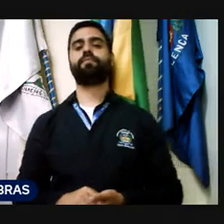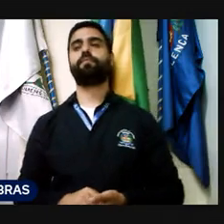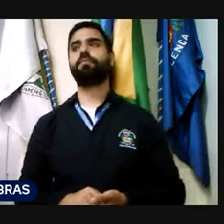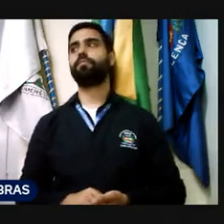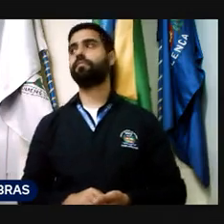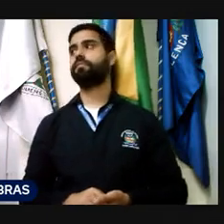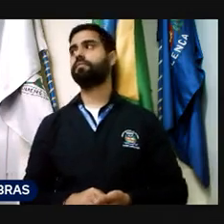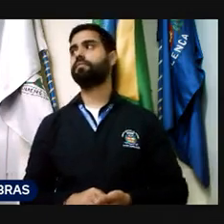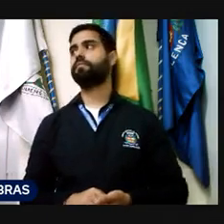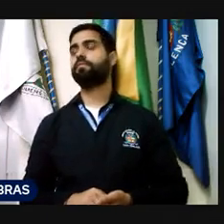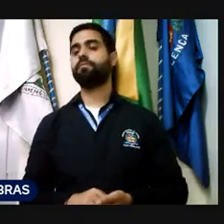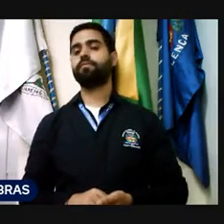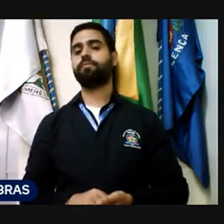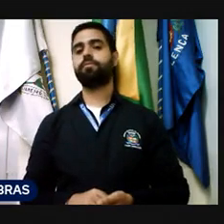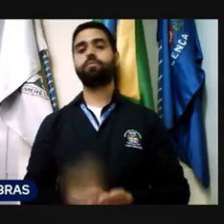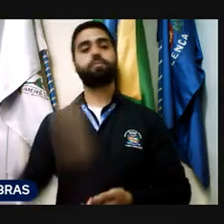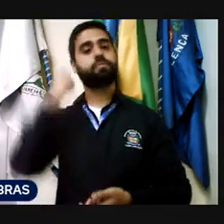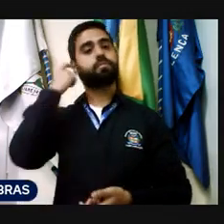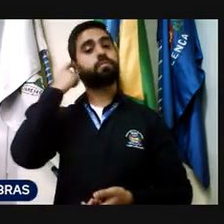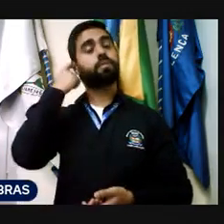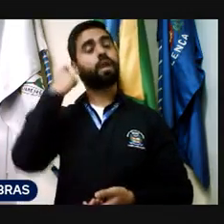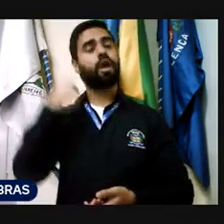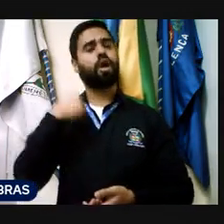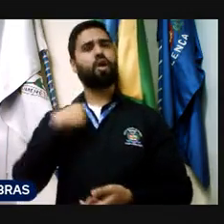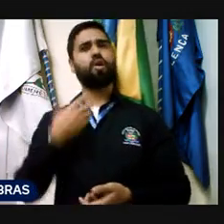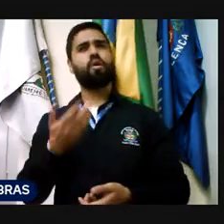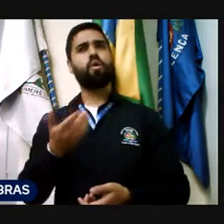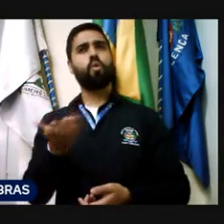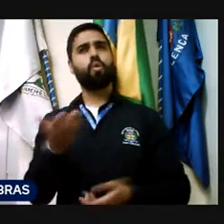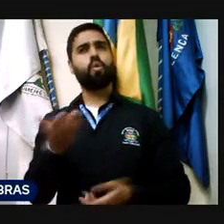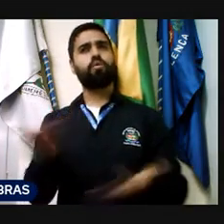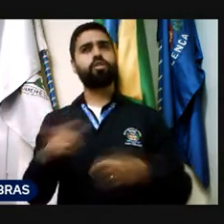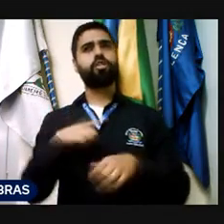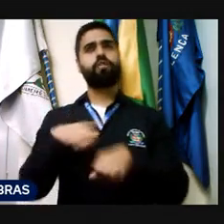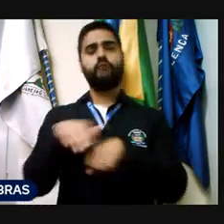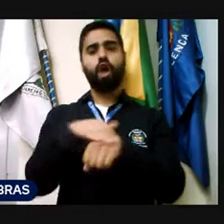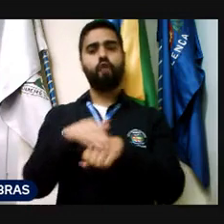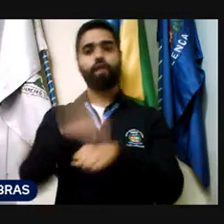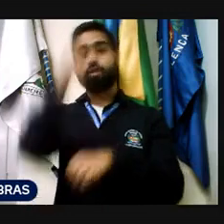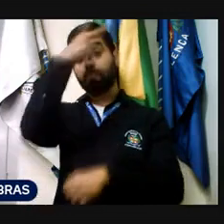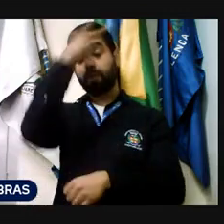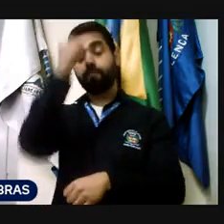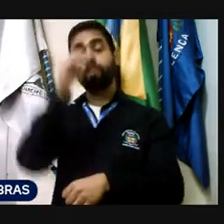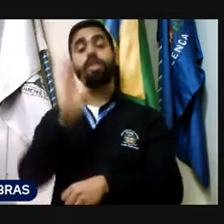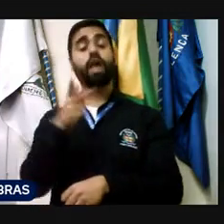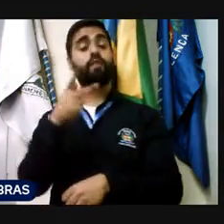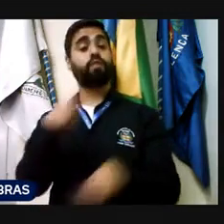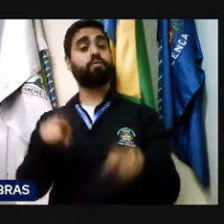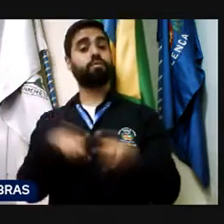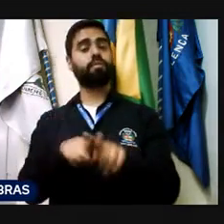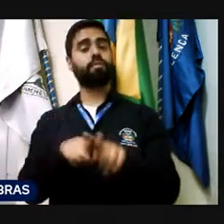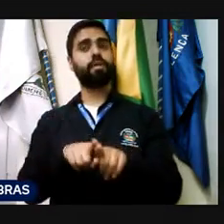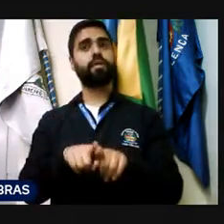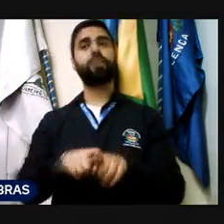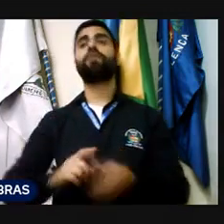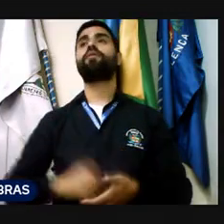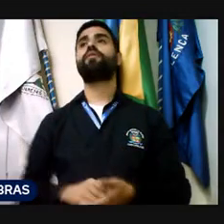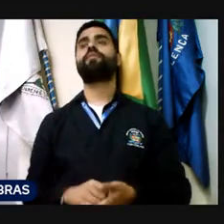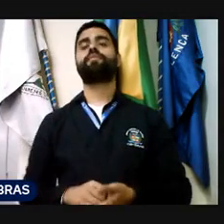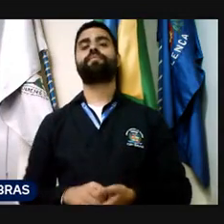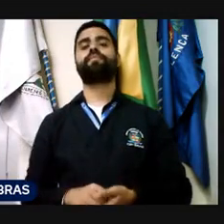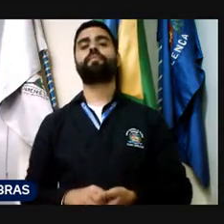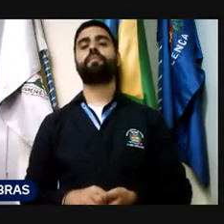Fiquei muito satisfeito na conversa que tive com o prefeito, onde ele já está prontificando